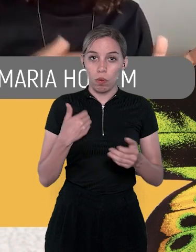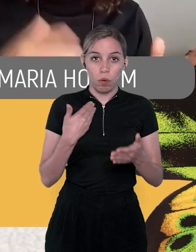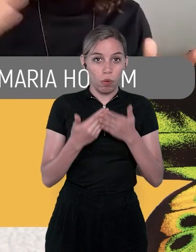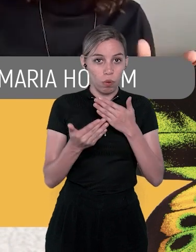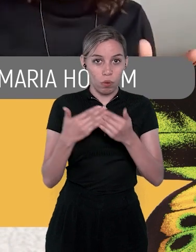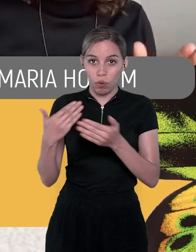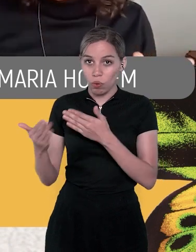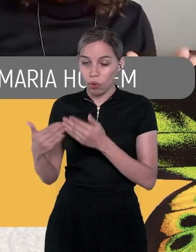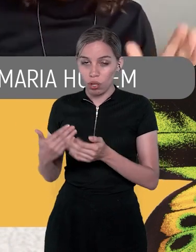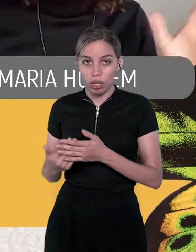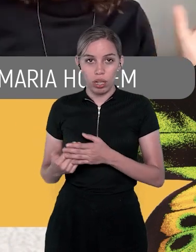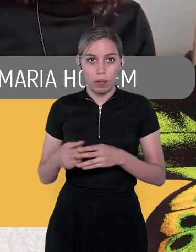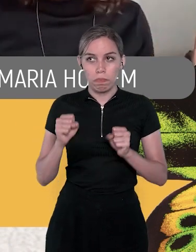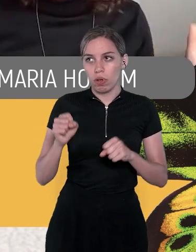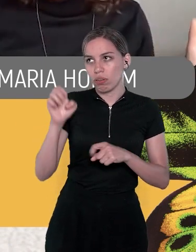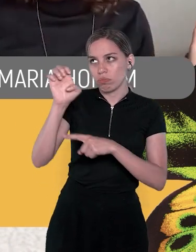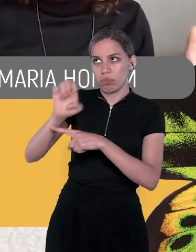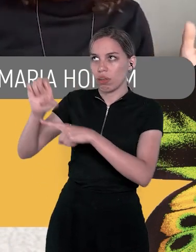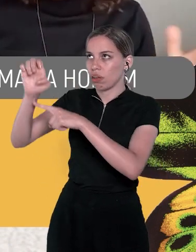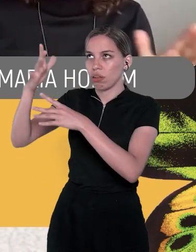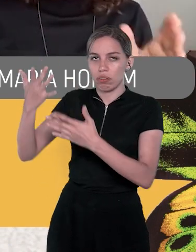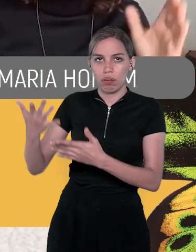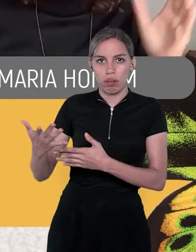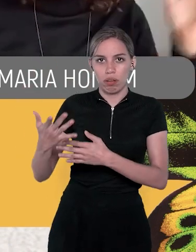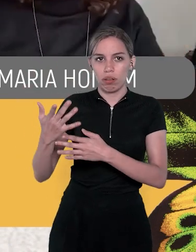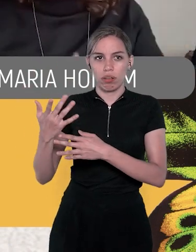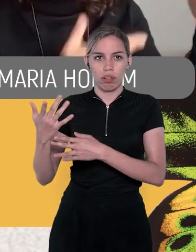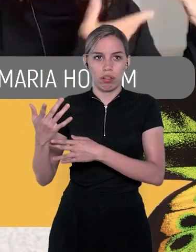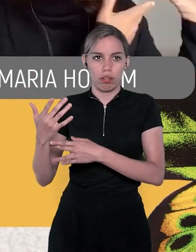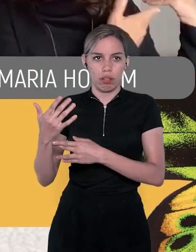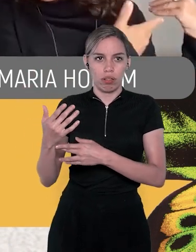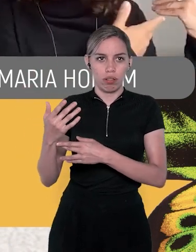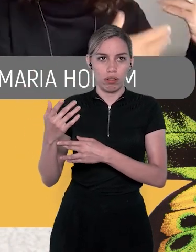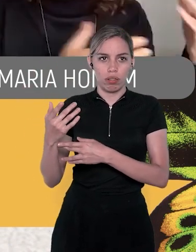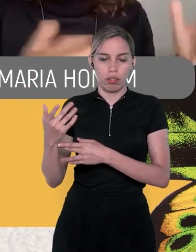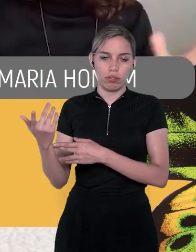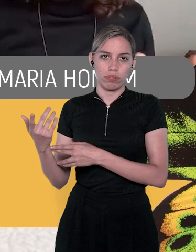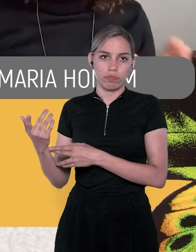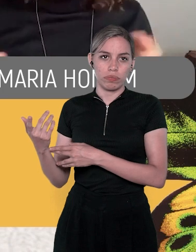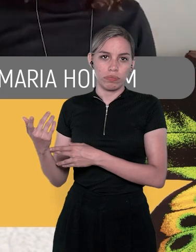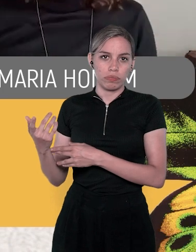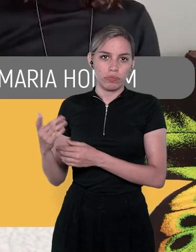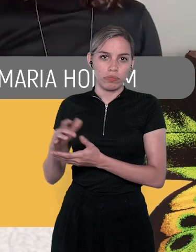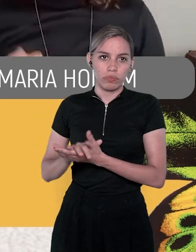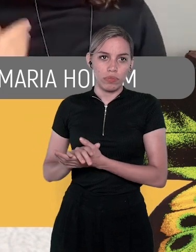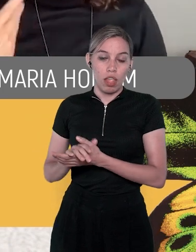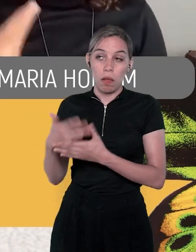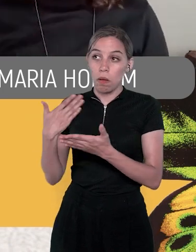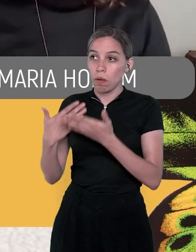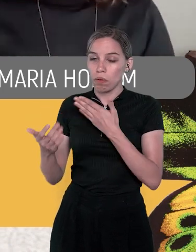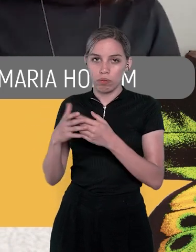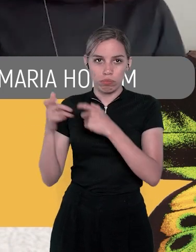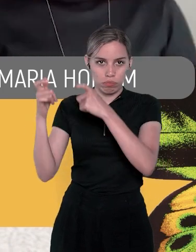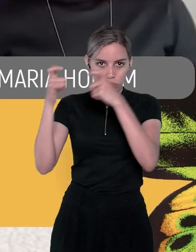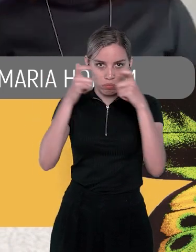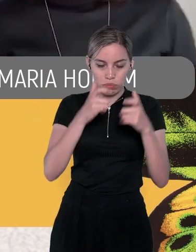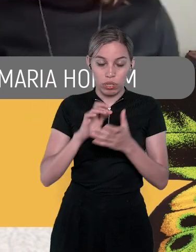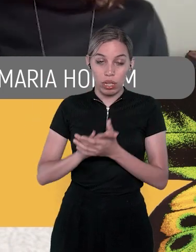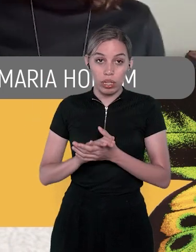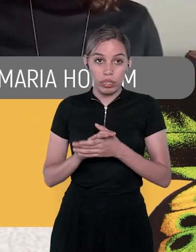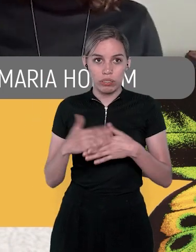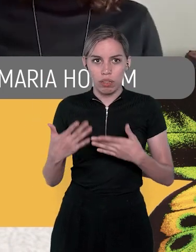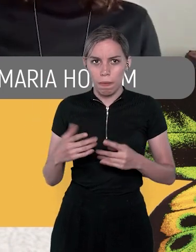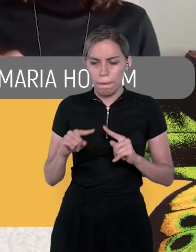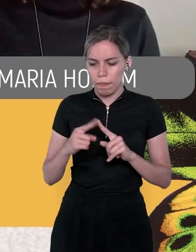ser Bayreuth, vamos para a Europa, Alemanha, Bienal de Veneza agora. E, muito